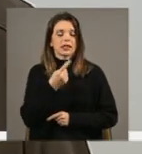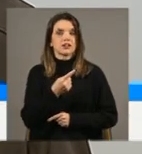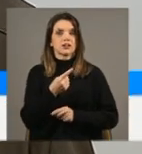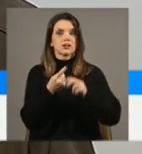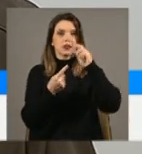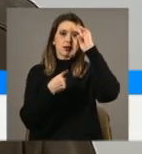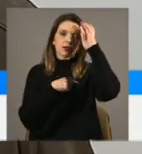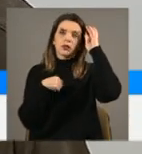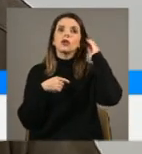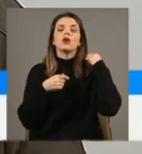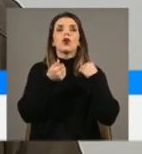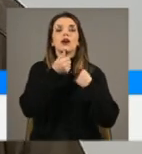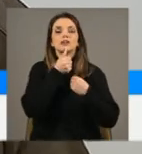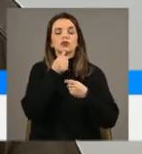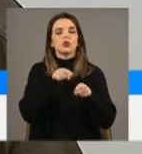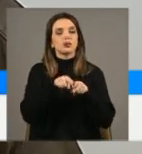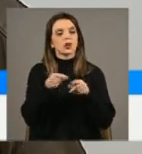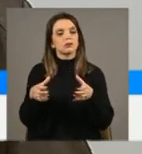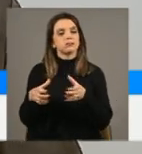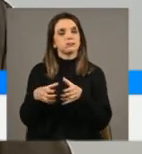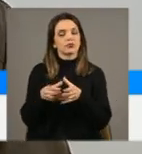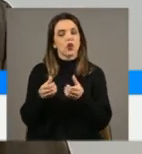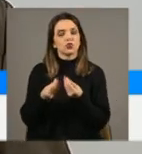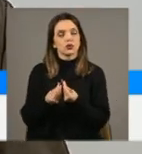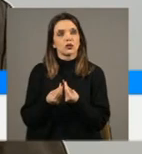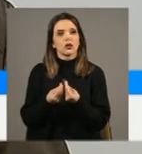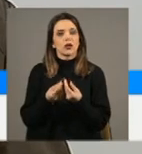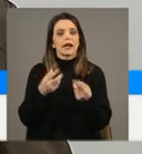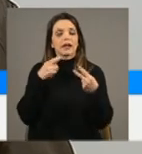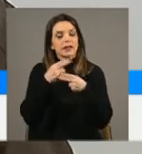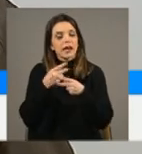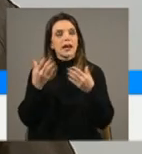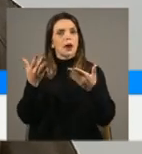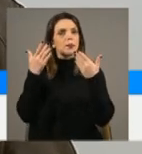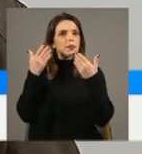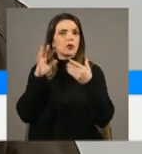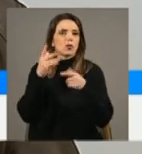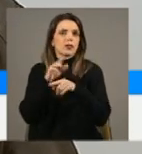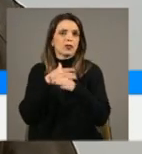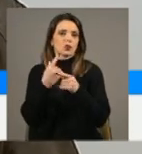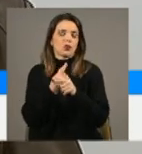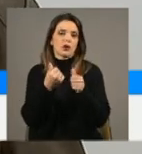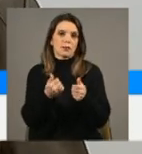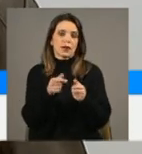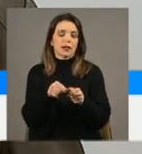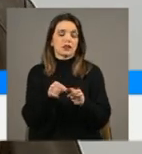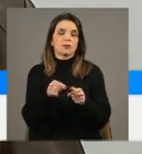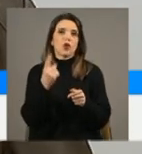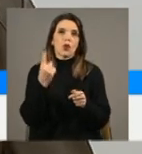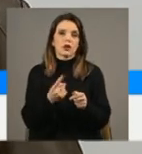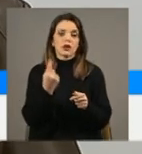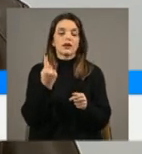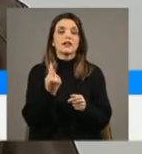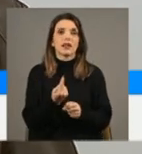ao lado das decisões políticas, criticando, ajudando, felicitando quando as coisas são bem feitas. Portanto, isto é uma postura que a Ordem deve ter e a visibilidade da